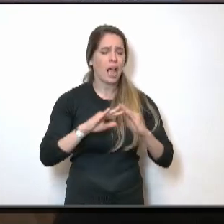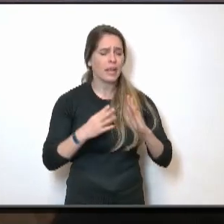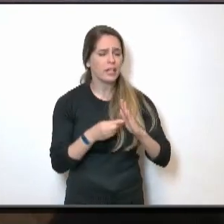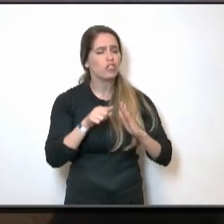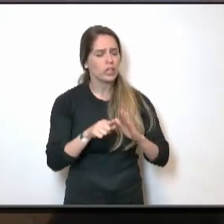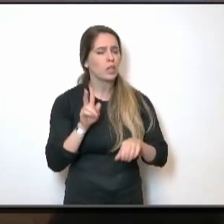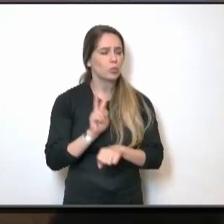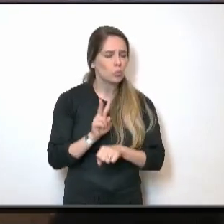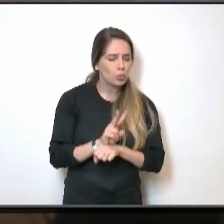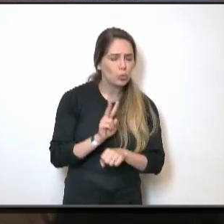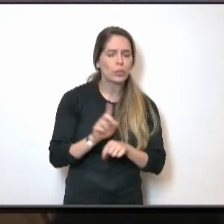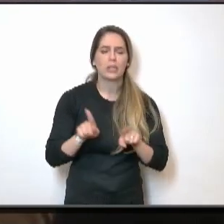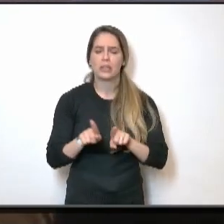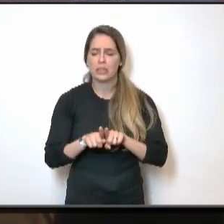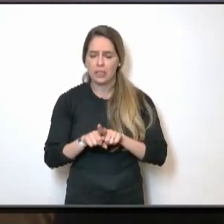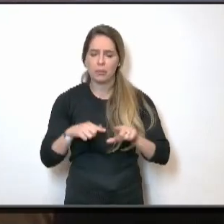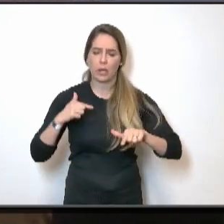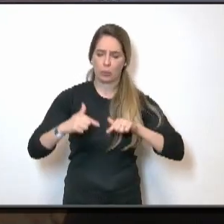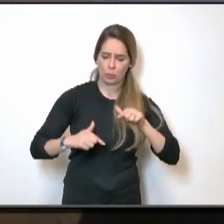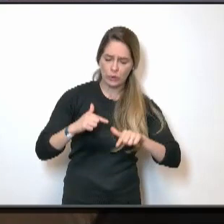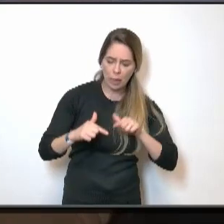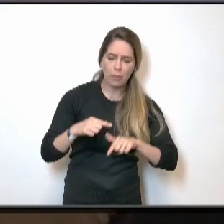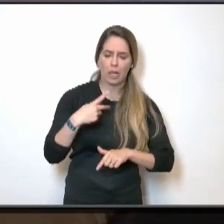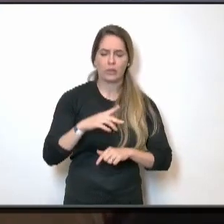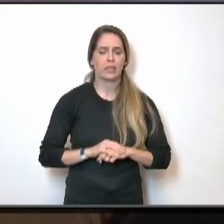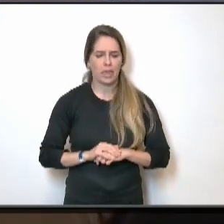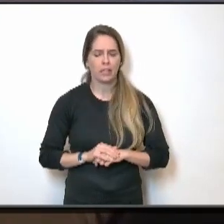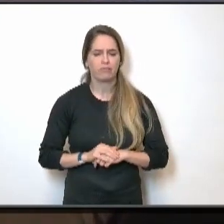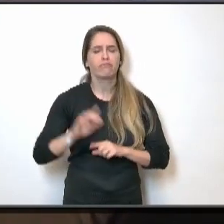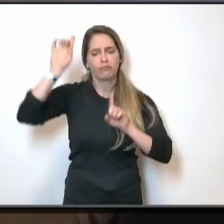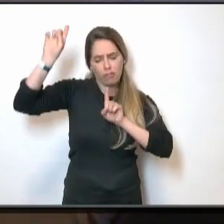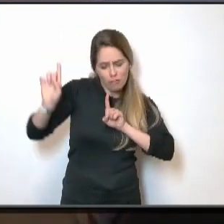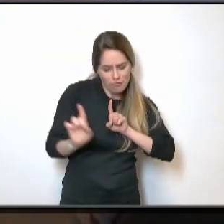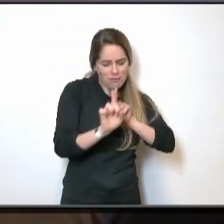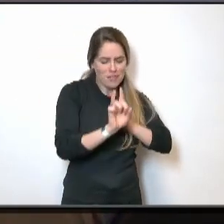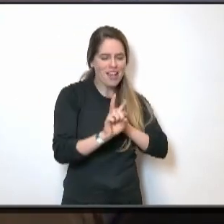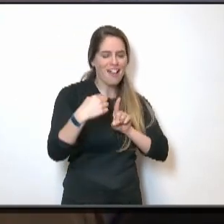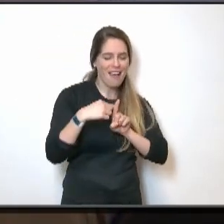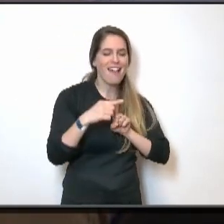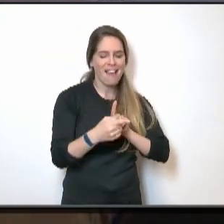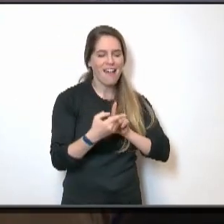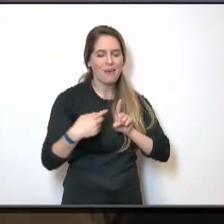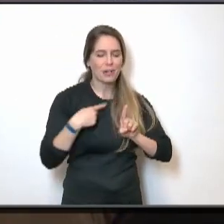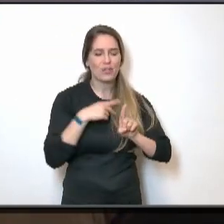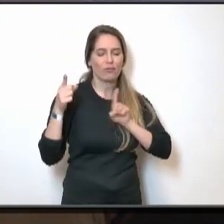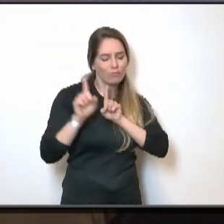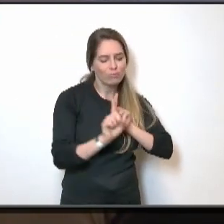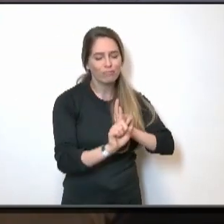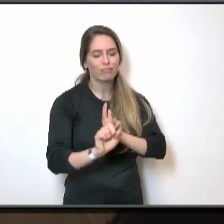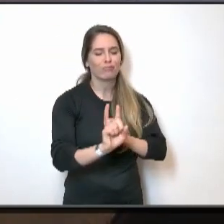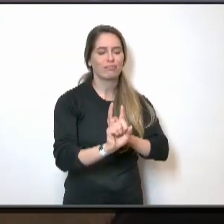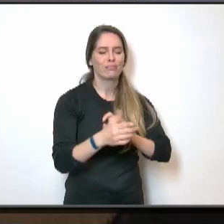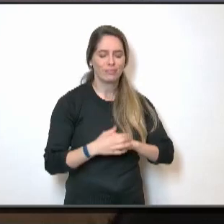o ministério de discipular pastores, Deus, ó Pai, vai adiante do teu servo. Glorifica o teu nome na vida dele. Abençoa